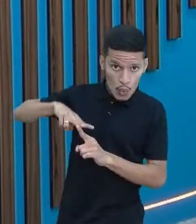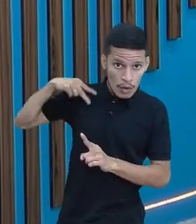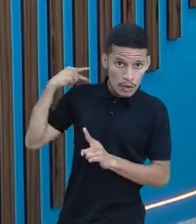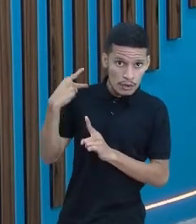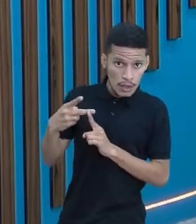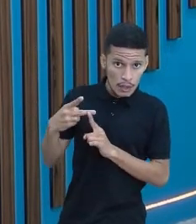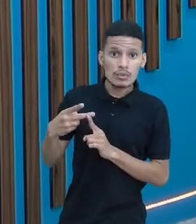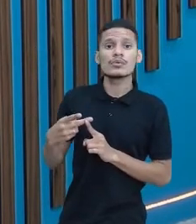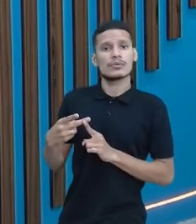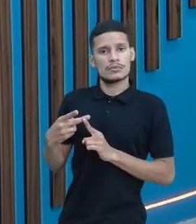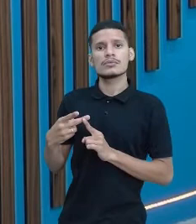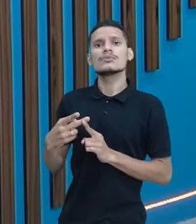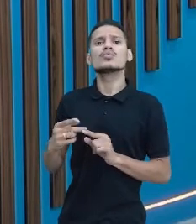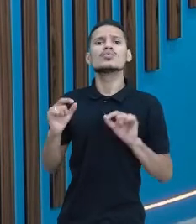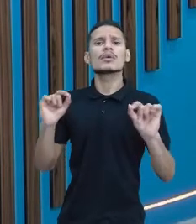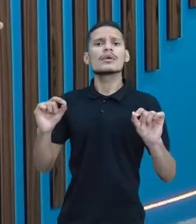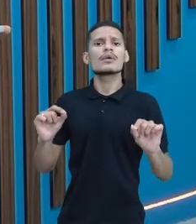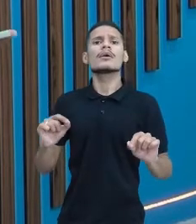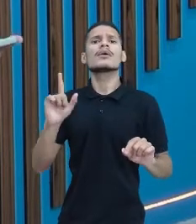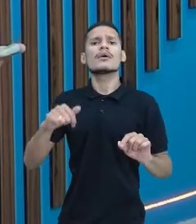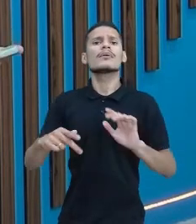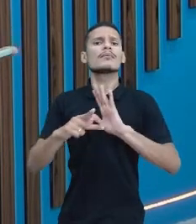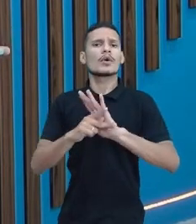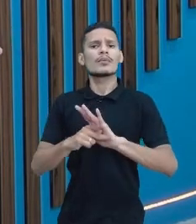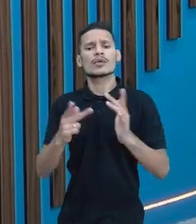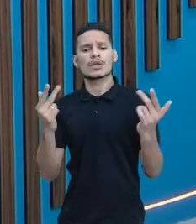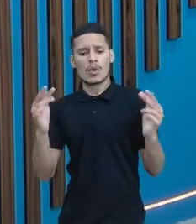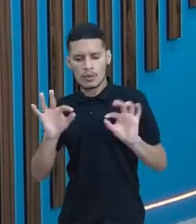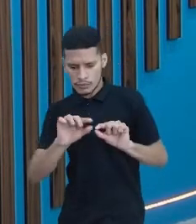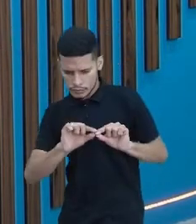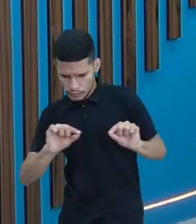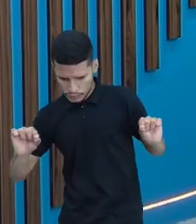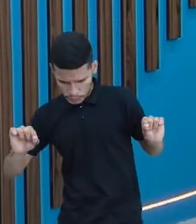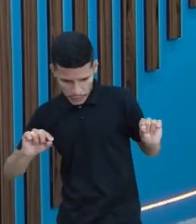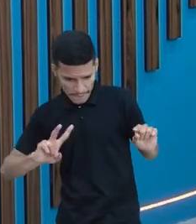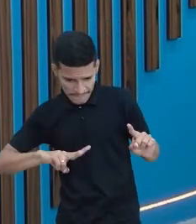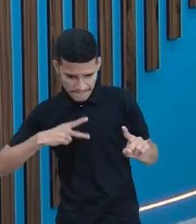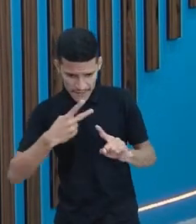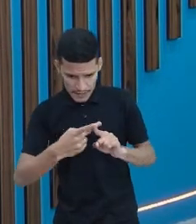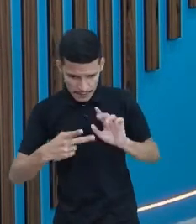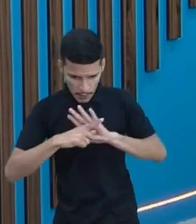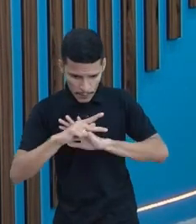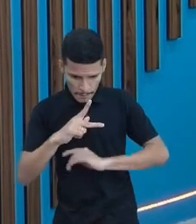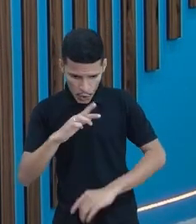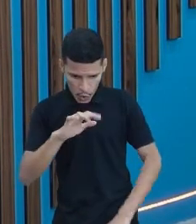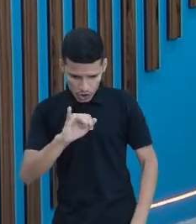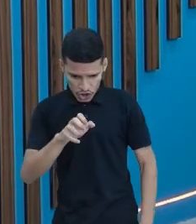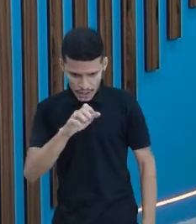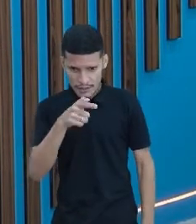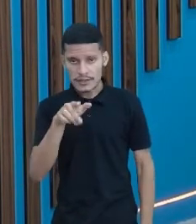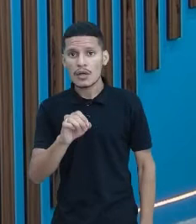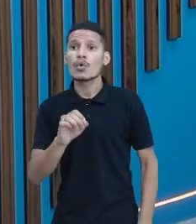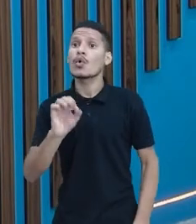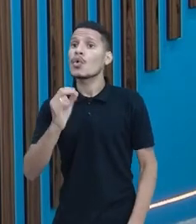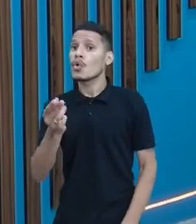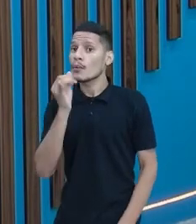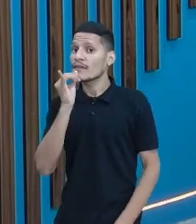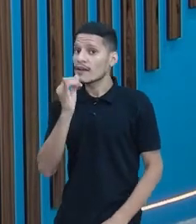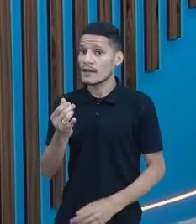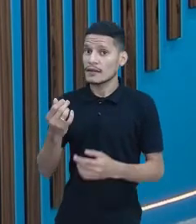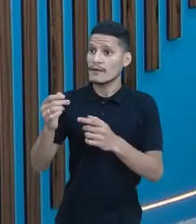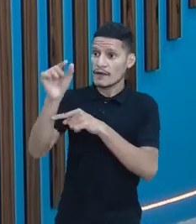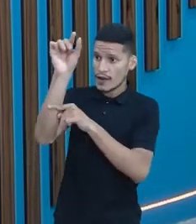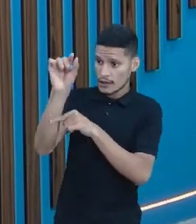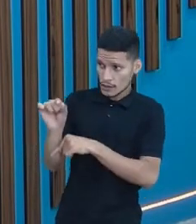cateto vezes ele mesmo, é igual à hipotenusa vezes a sua projeção, eu estou falando ou desse cateto